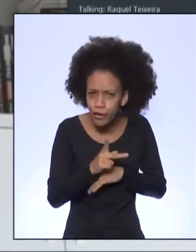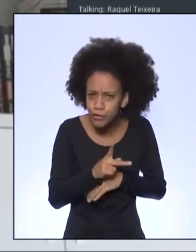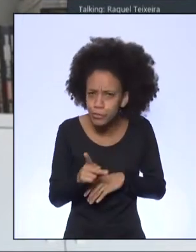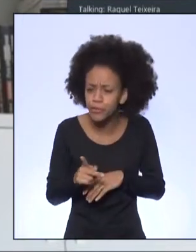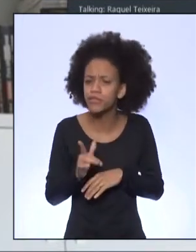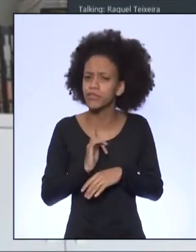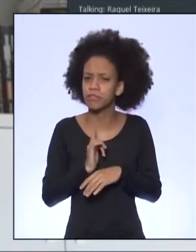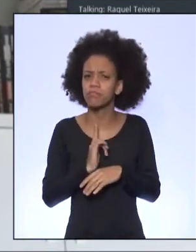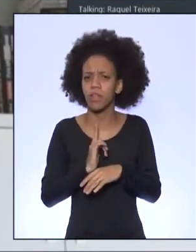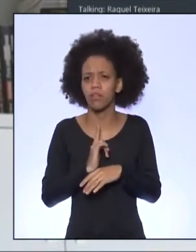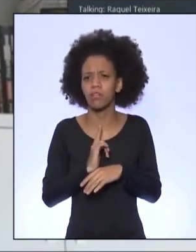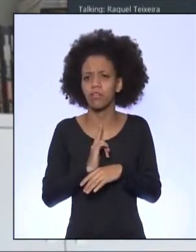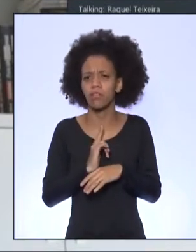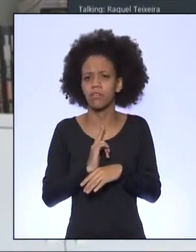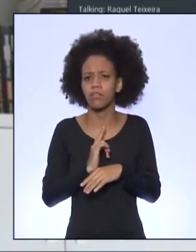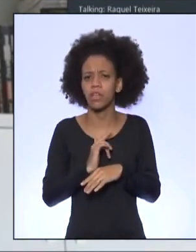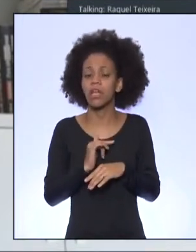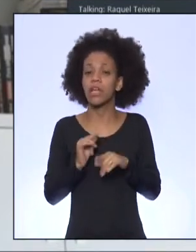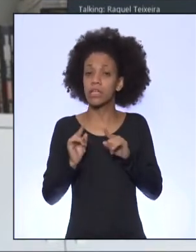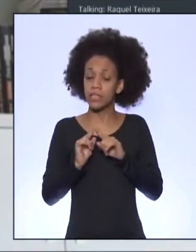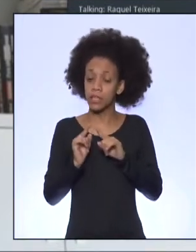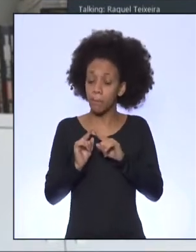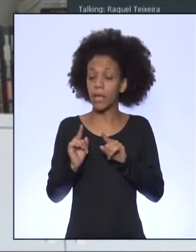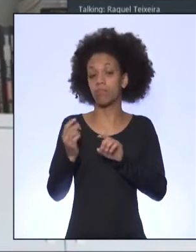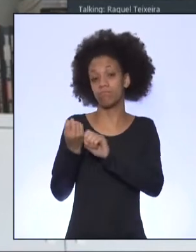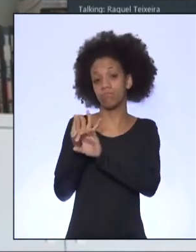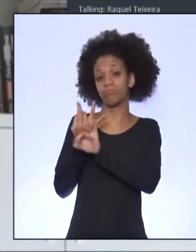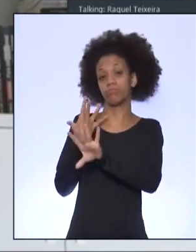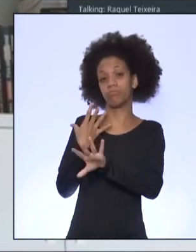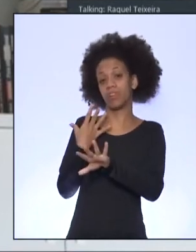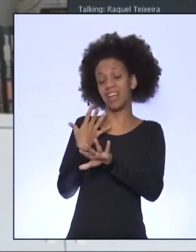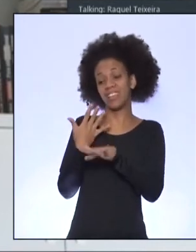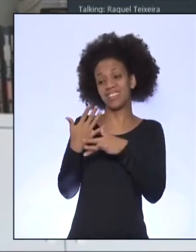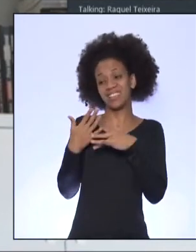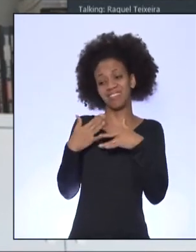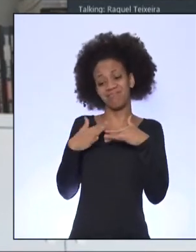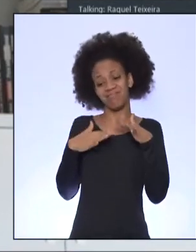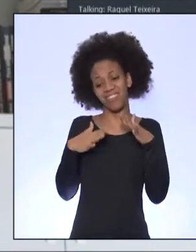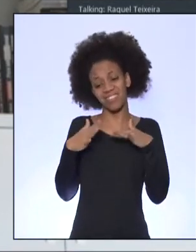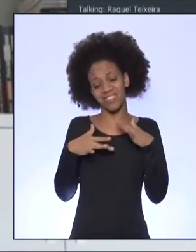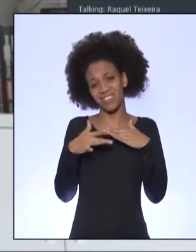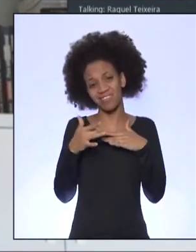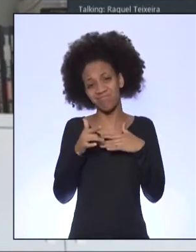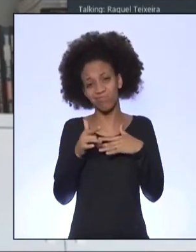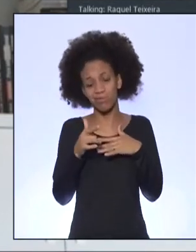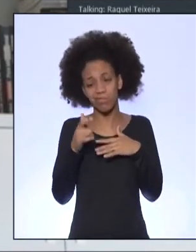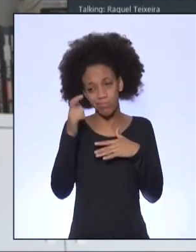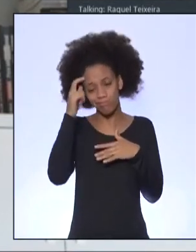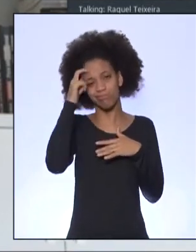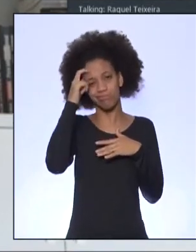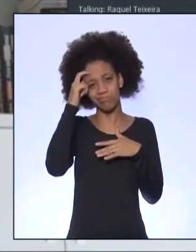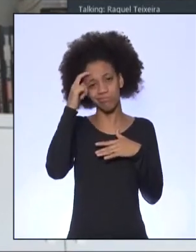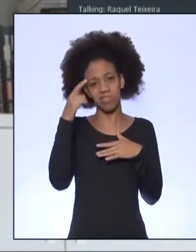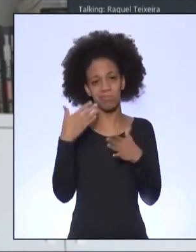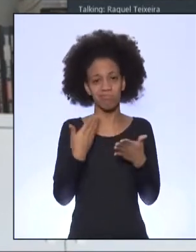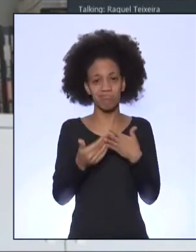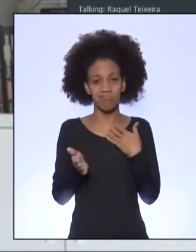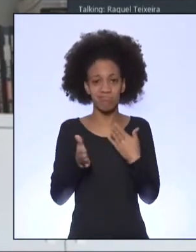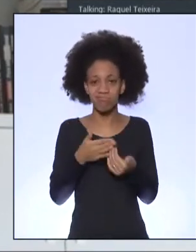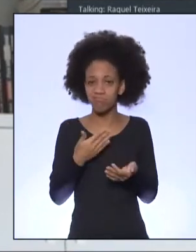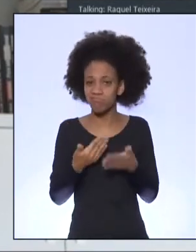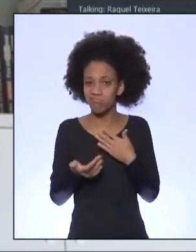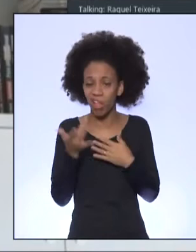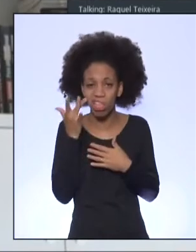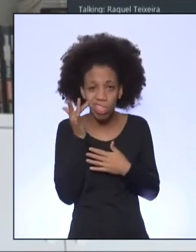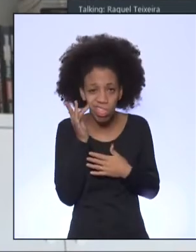têm, as transmitem, sem ter muita noção. É uma coisa meio que intuitiva, às vezes não tem nem muita noção